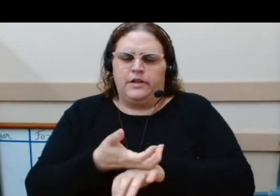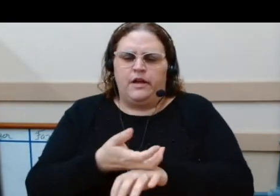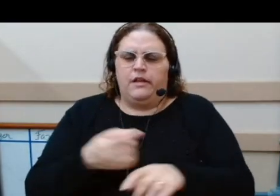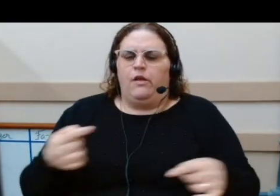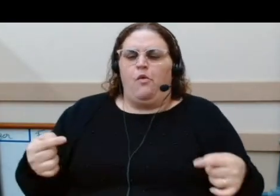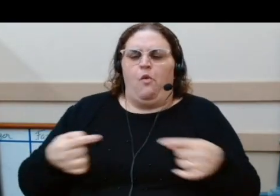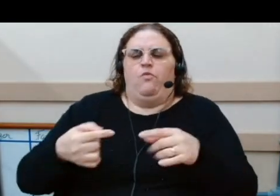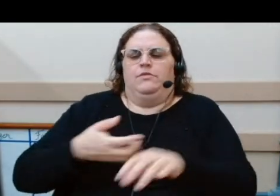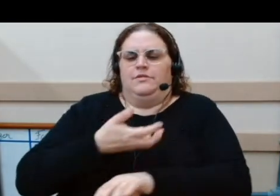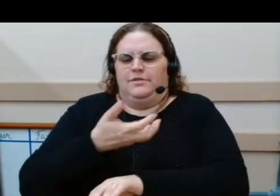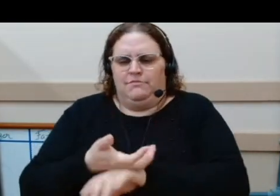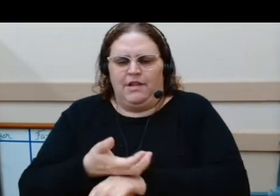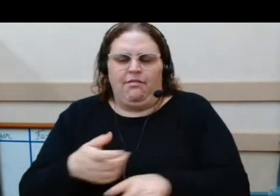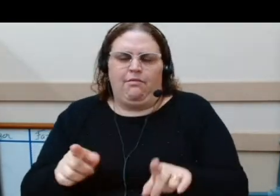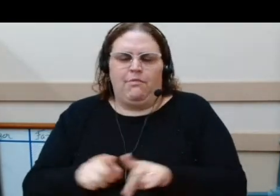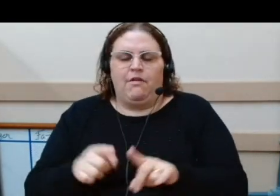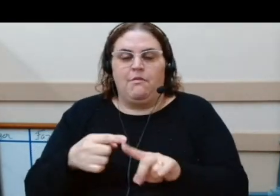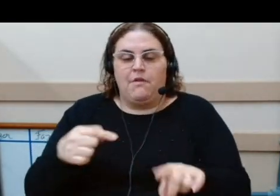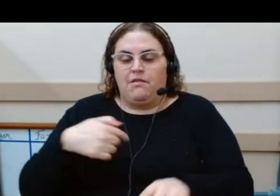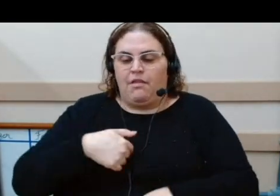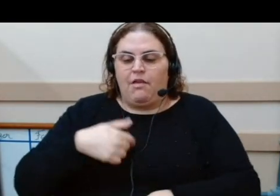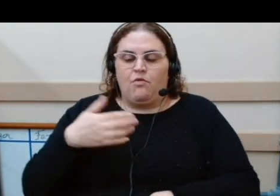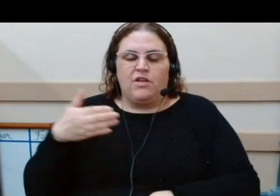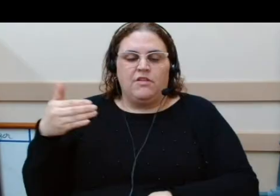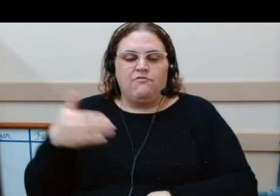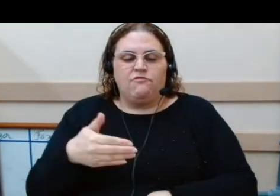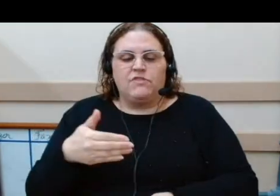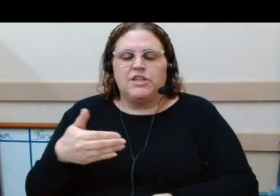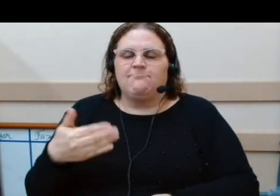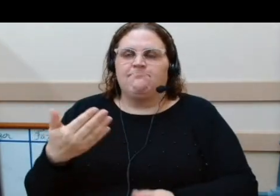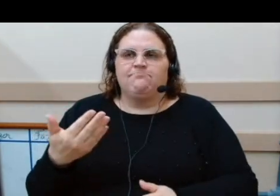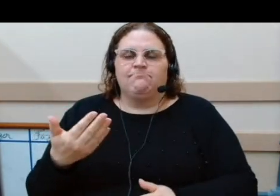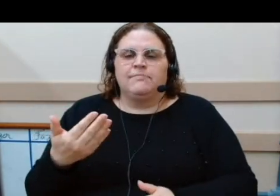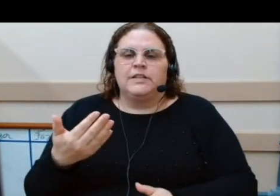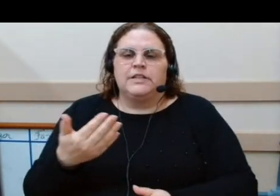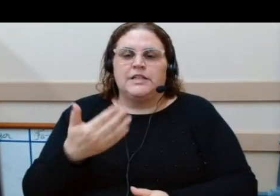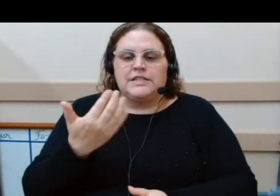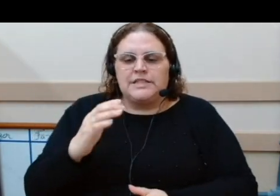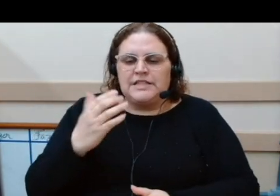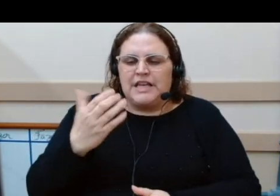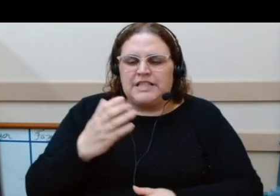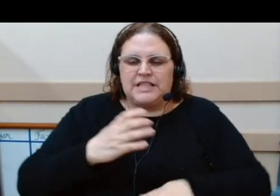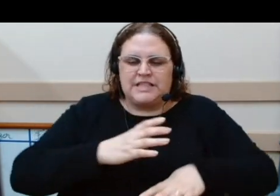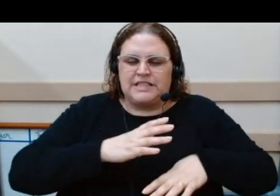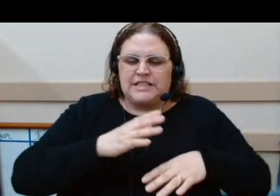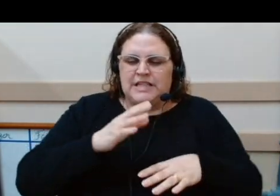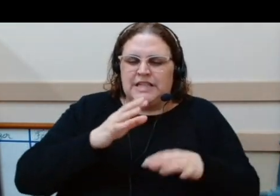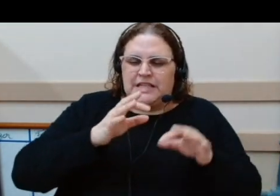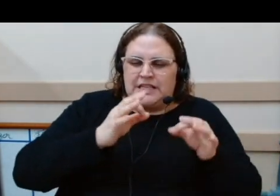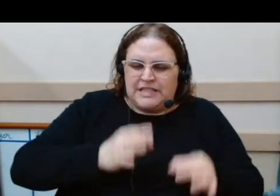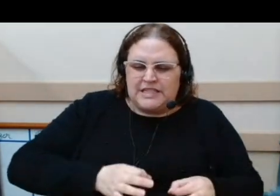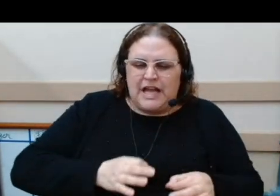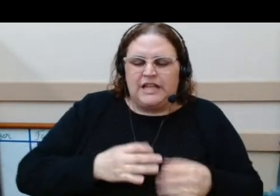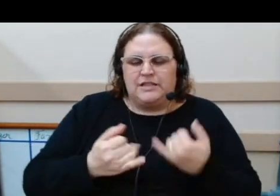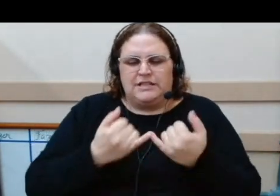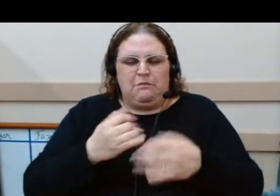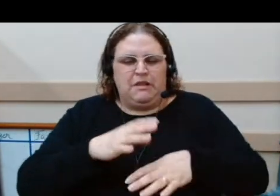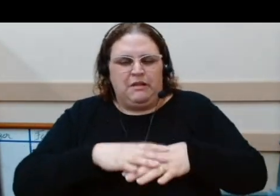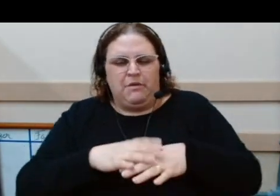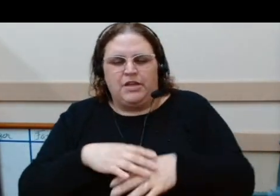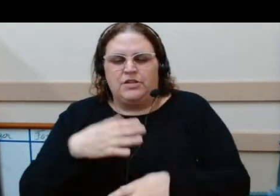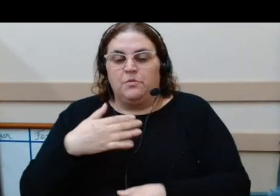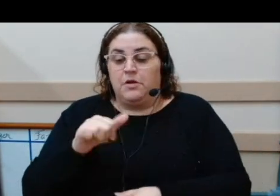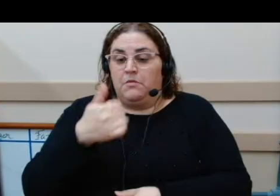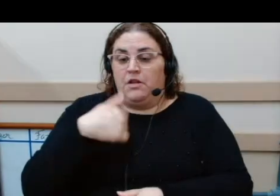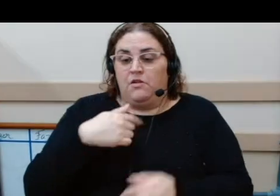né eu que vinha das da ciências exatas né meu primeiro curso na urgs foi química industrial